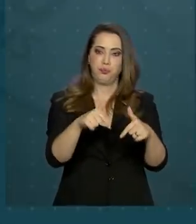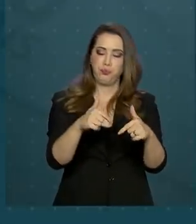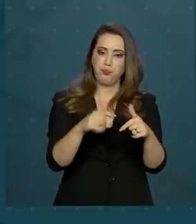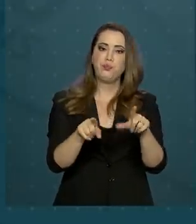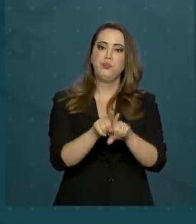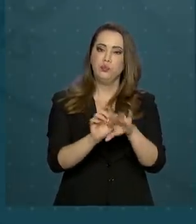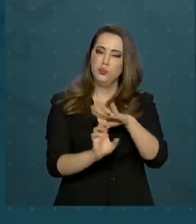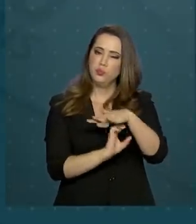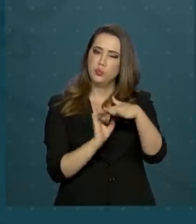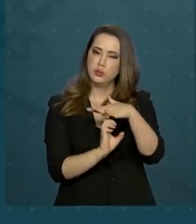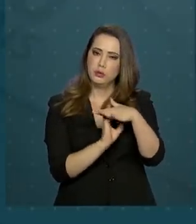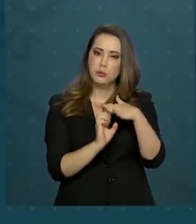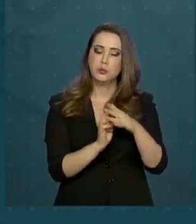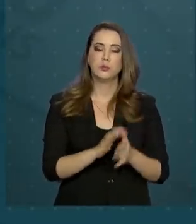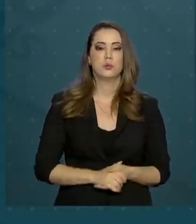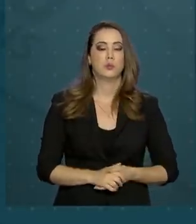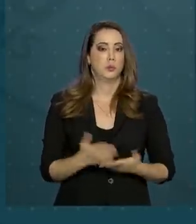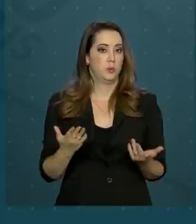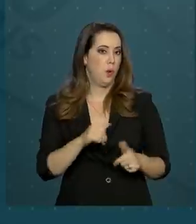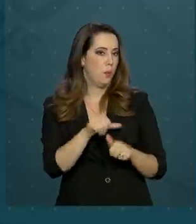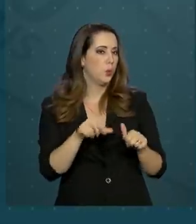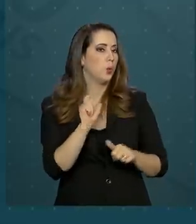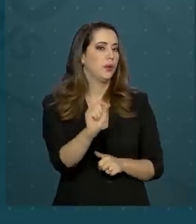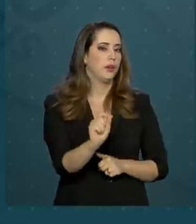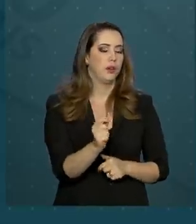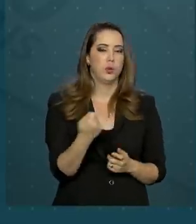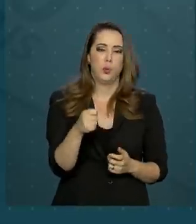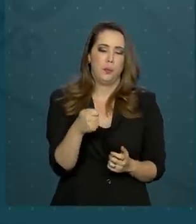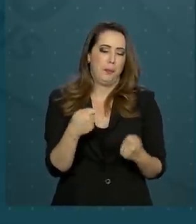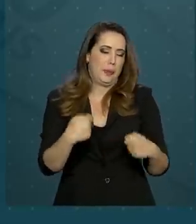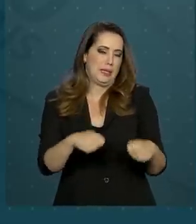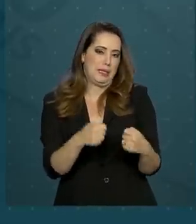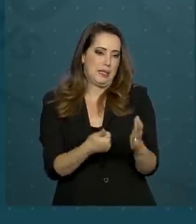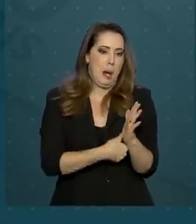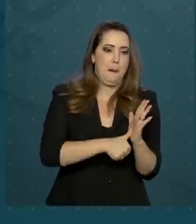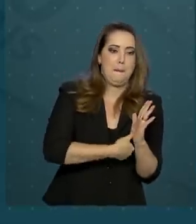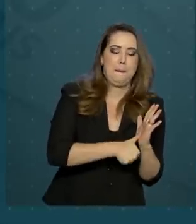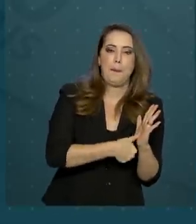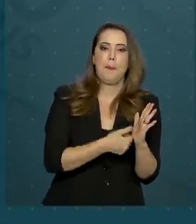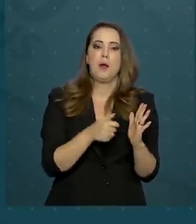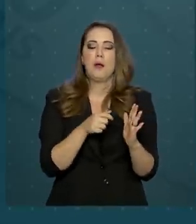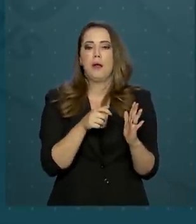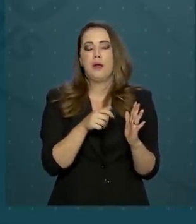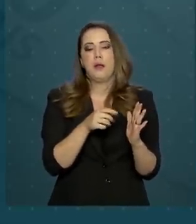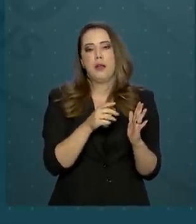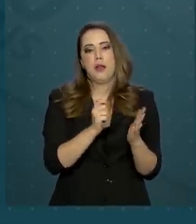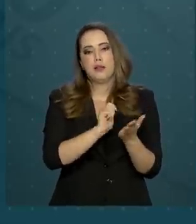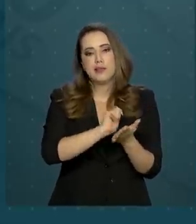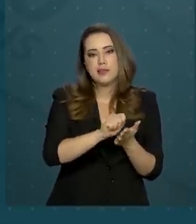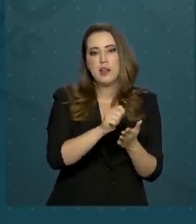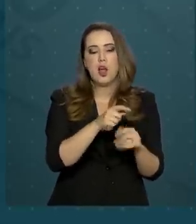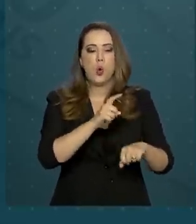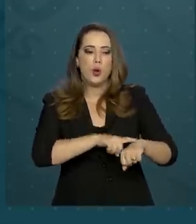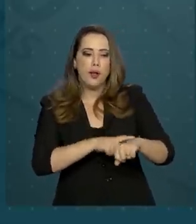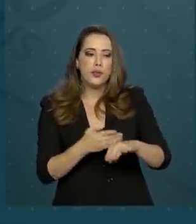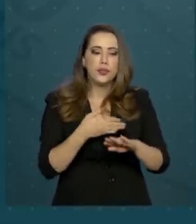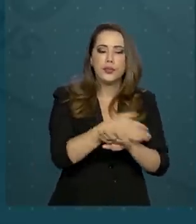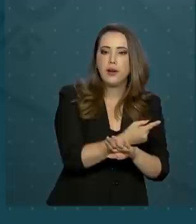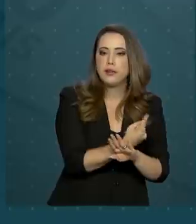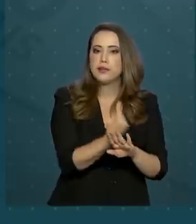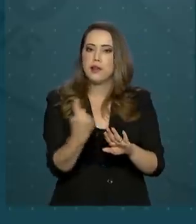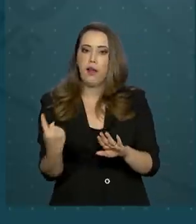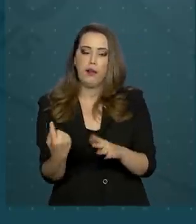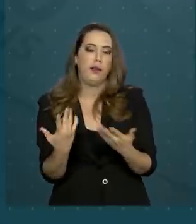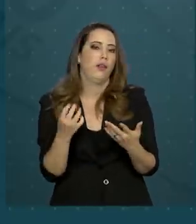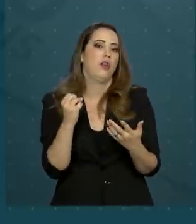principais mudanças, a lei dispensa o registro de ponto para empresas com até 20 empregados e elimina alvarais para atividades